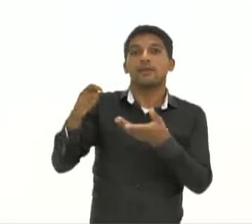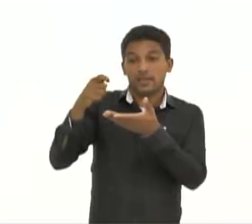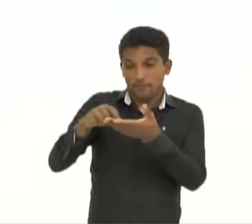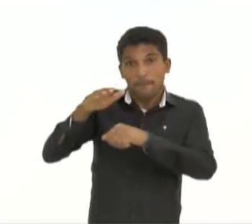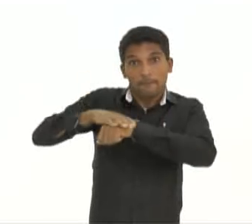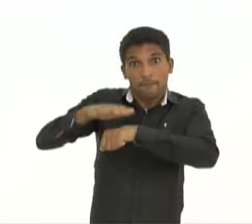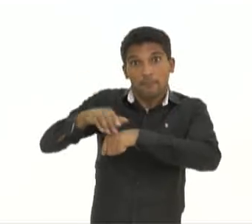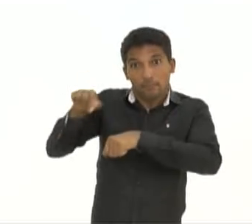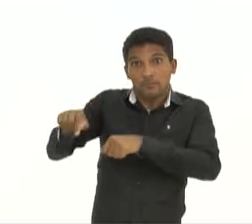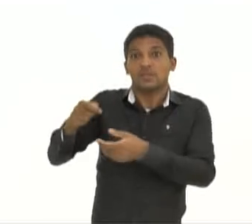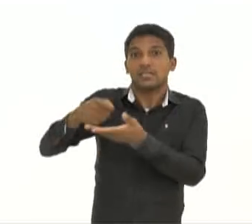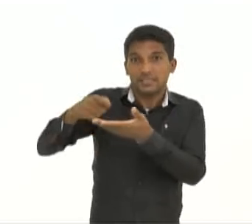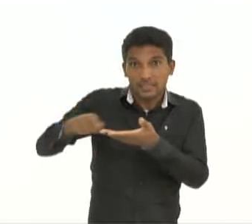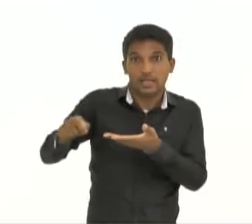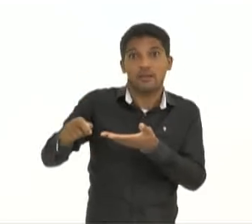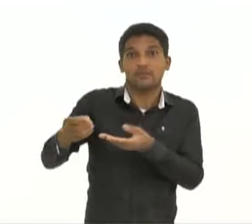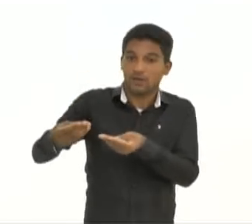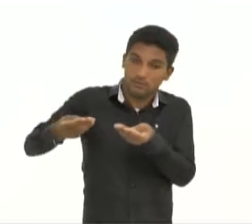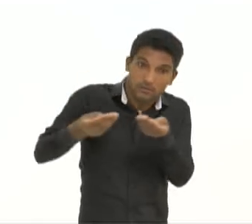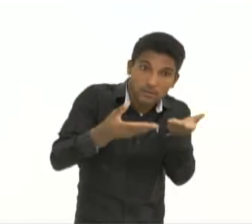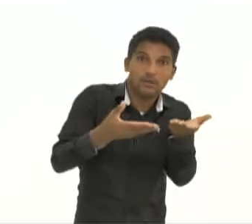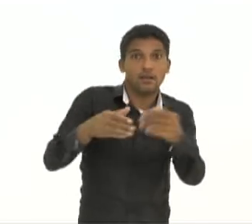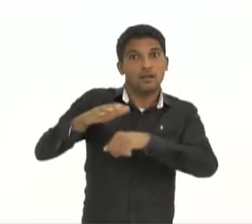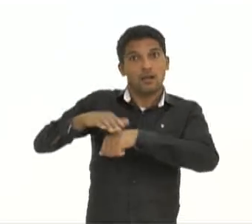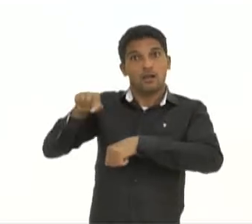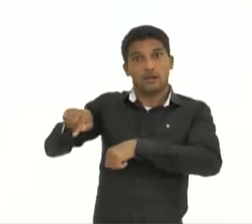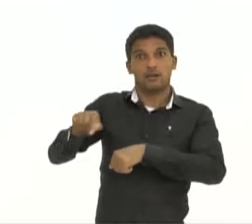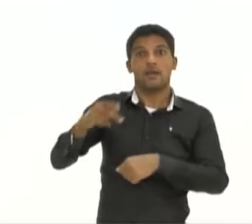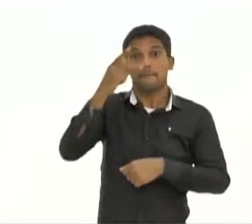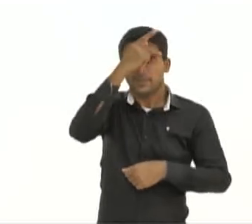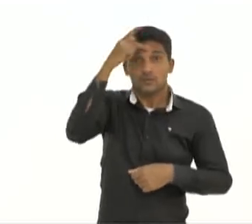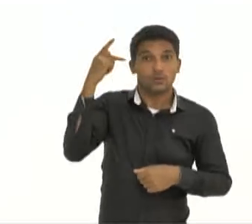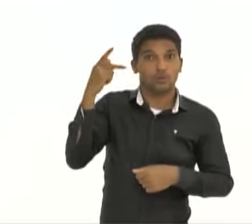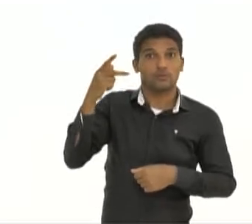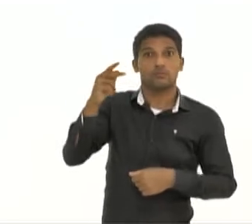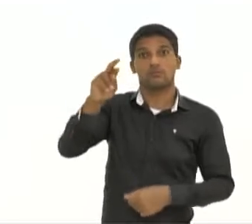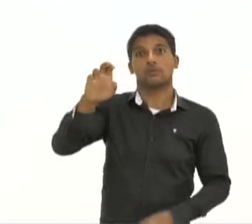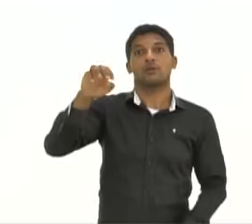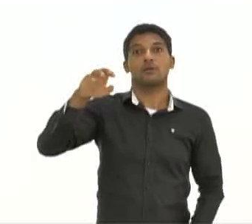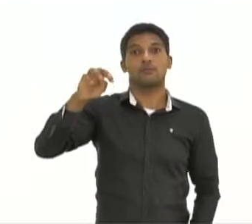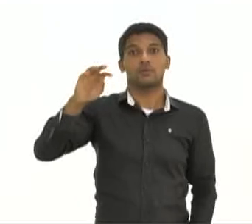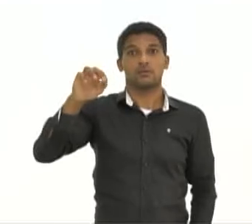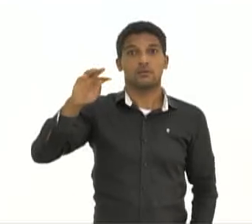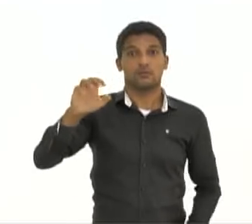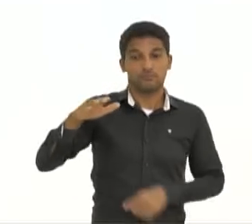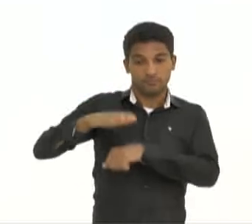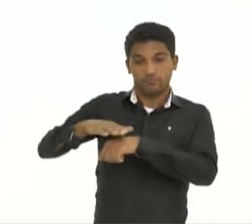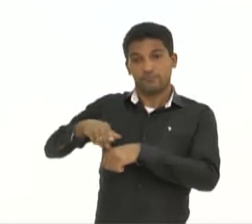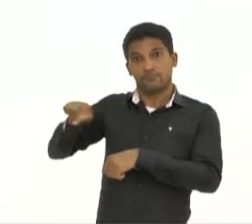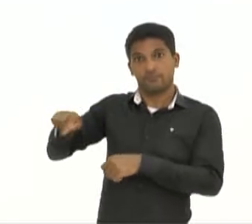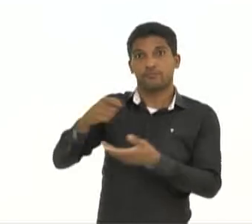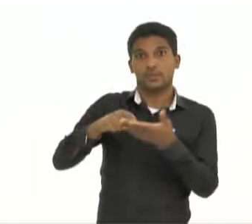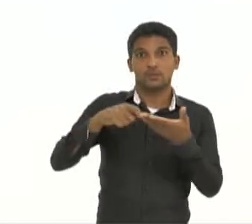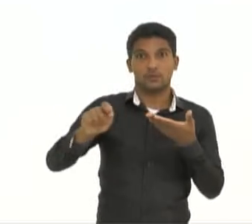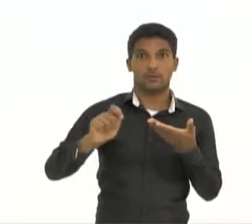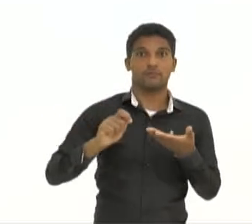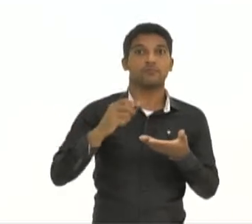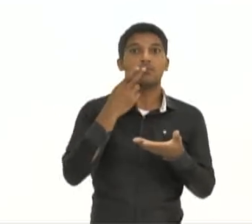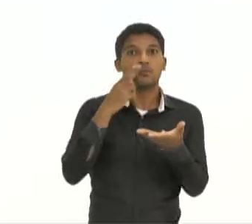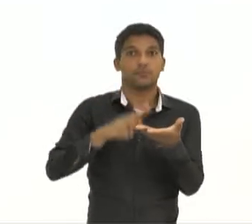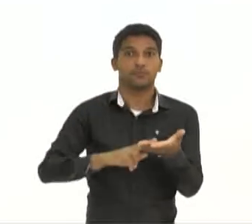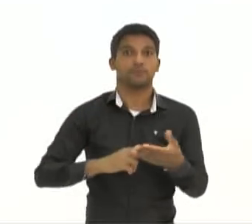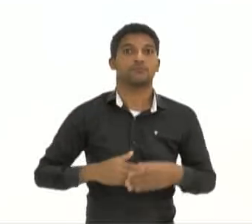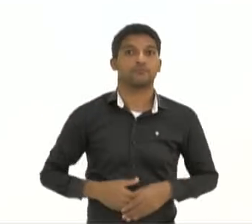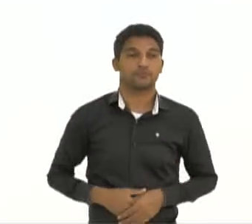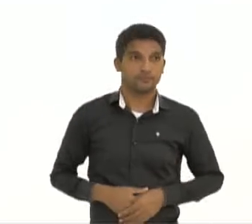do remetente vem na parte frontal da carta, se a gente estiver fazendo uma carta por meio do material impresso, né, que é aquela carta que você